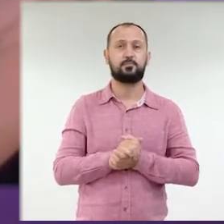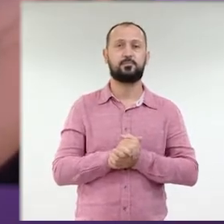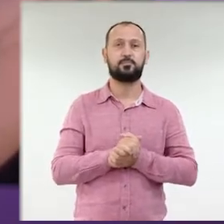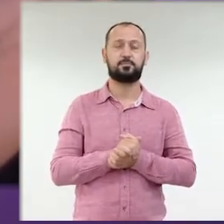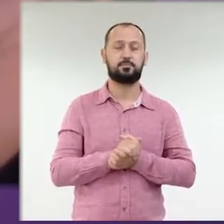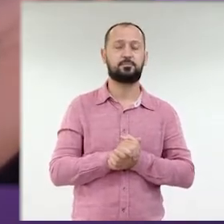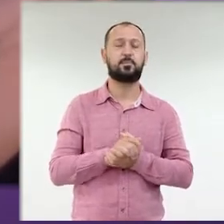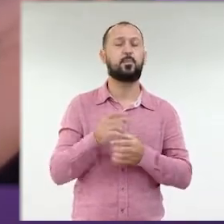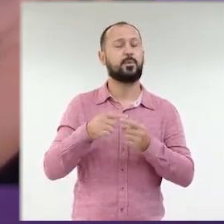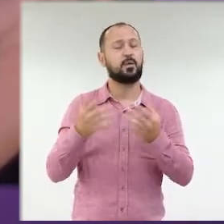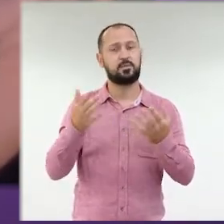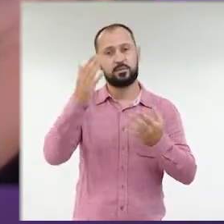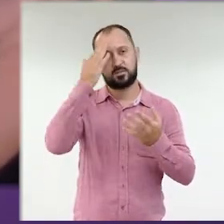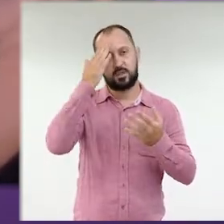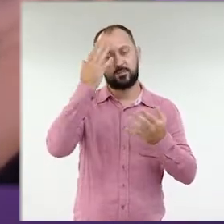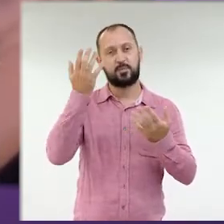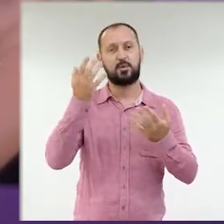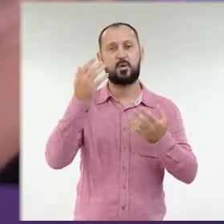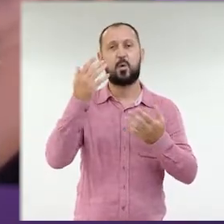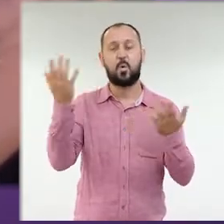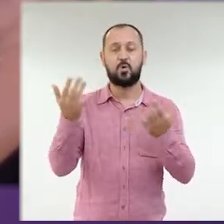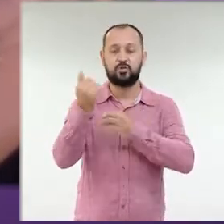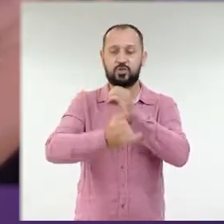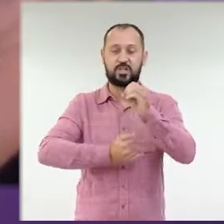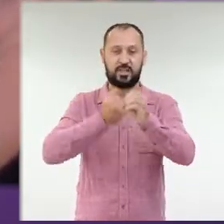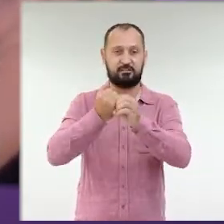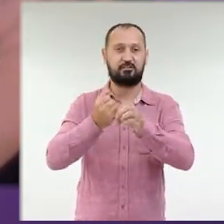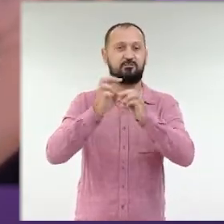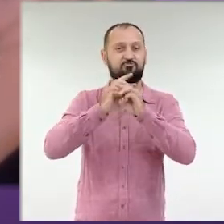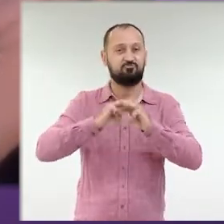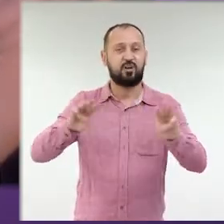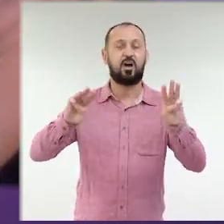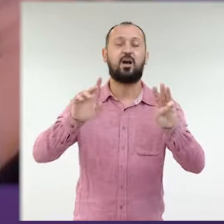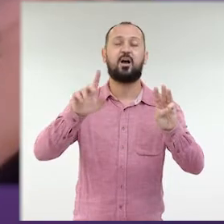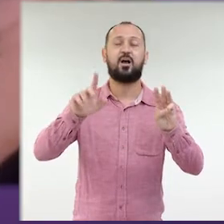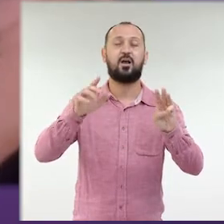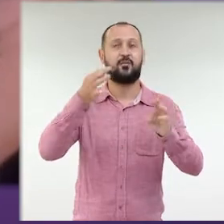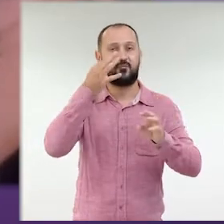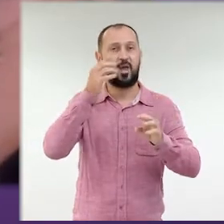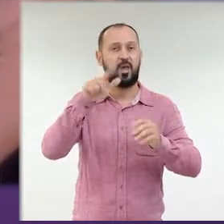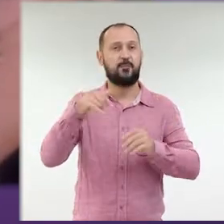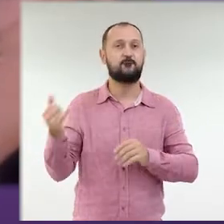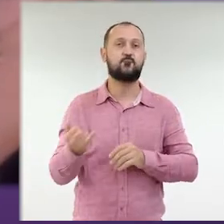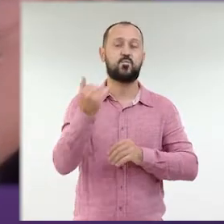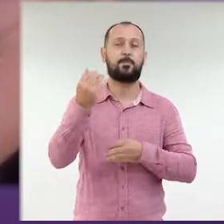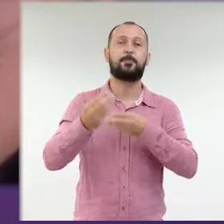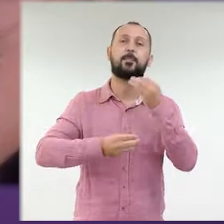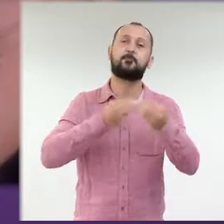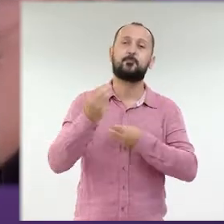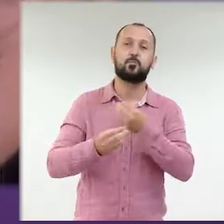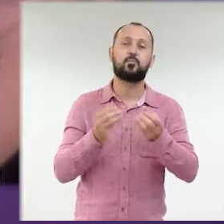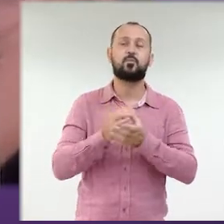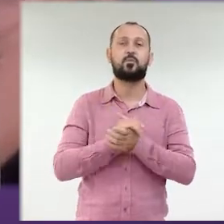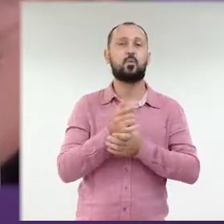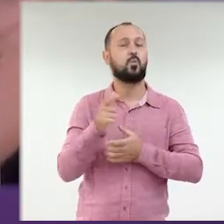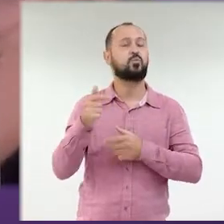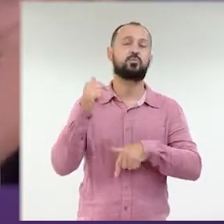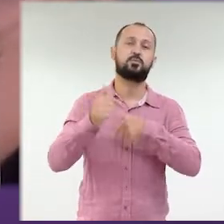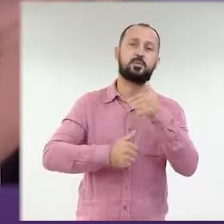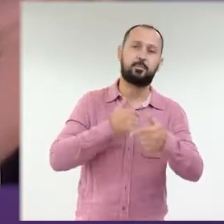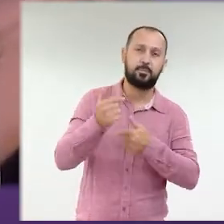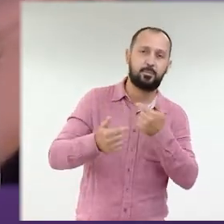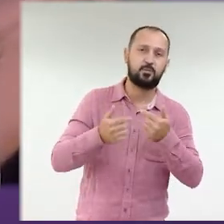vocês também nesse período? A informática, né, o online, o estar online é muito importante, mas em relação a